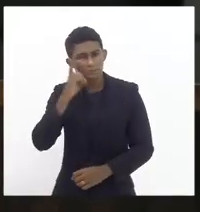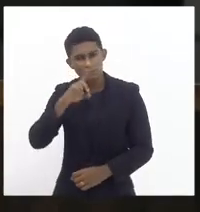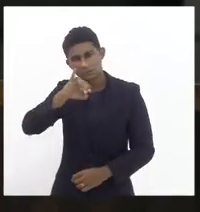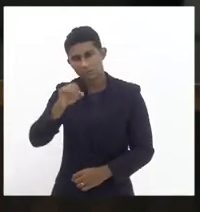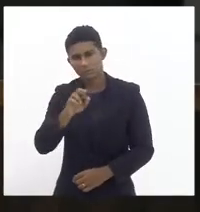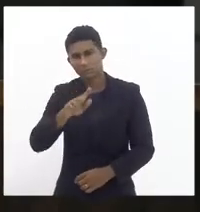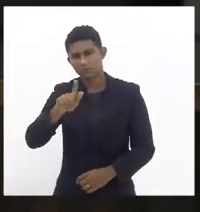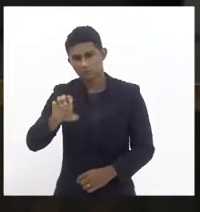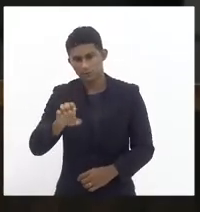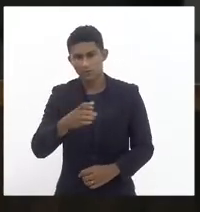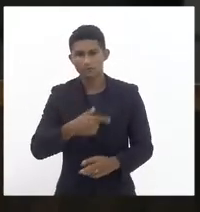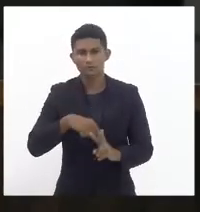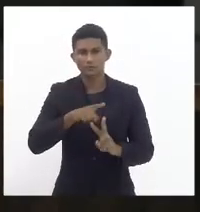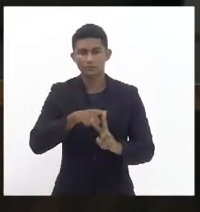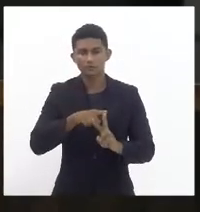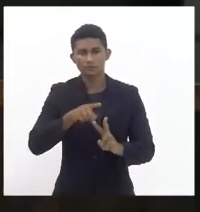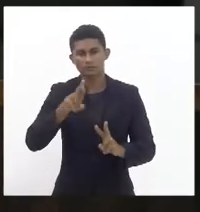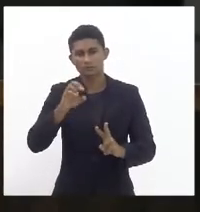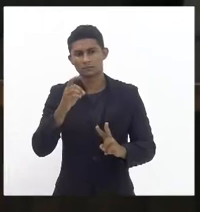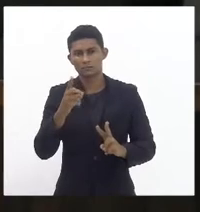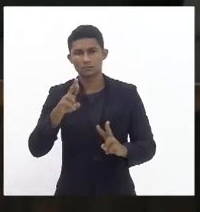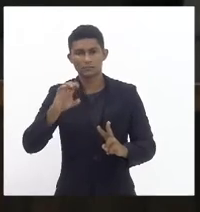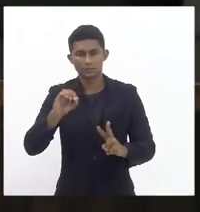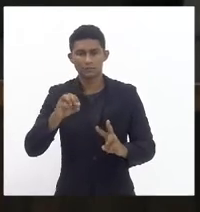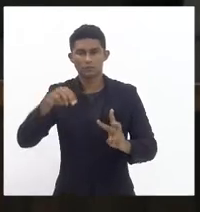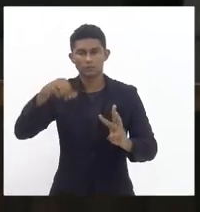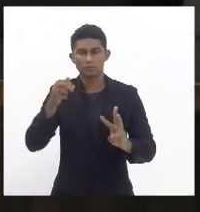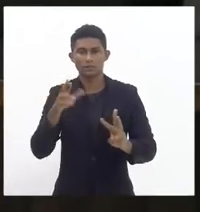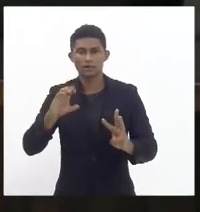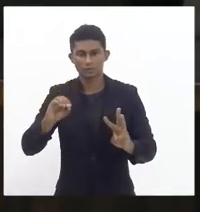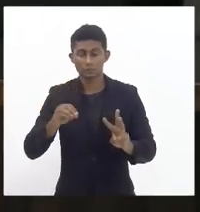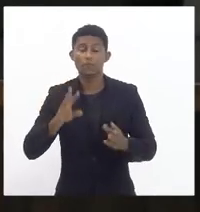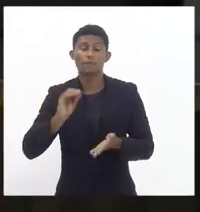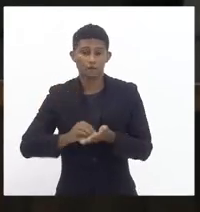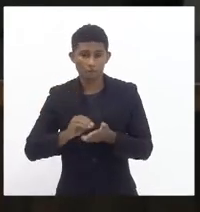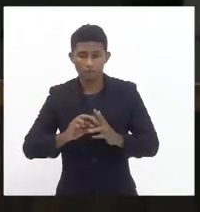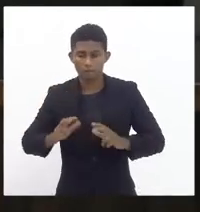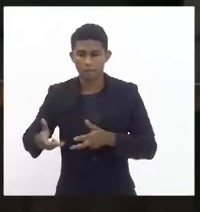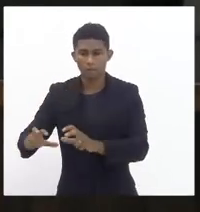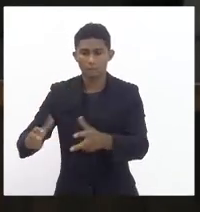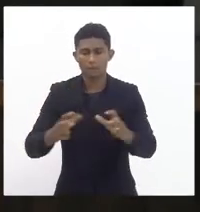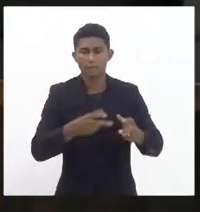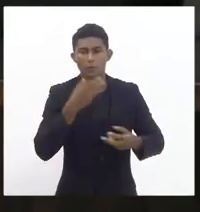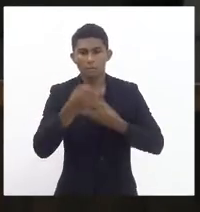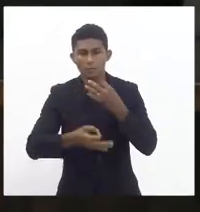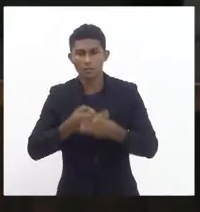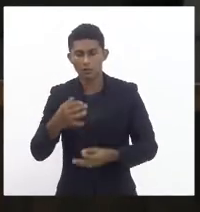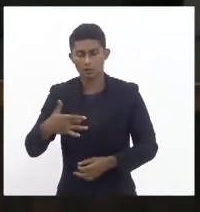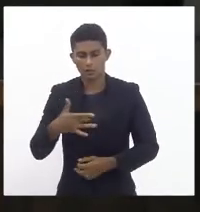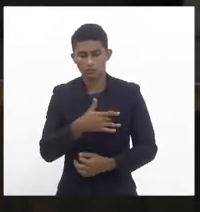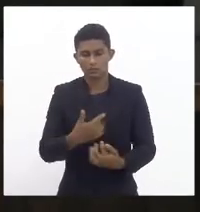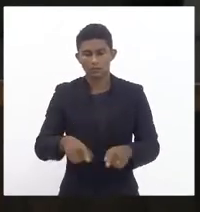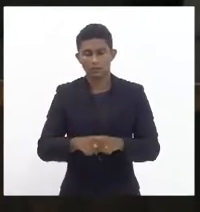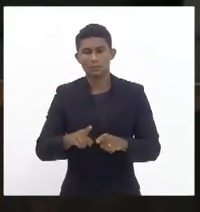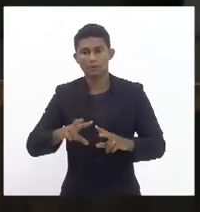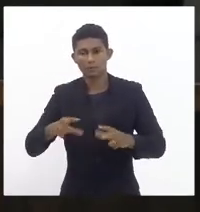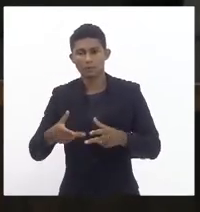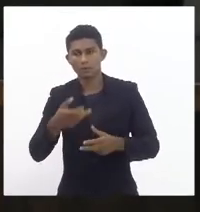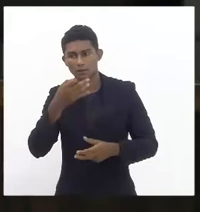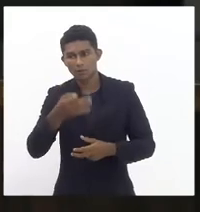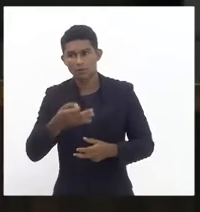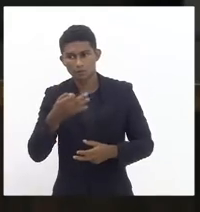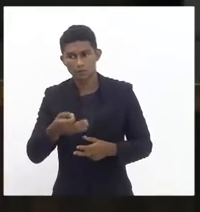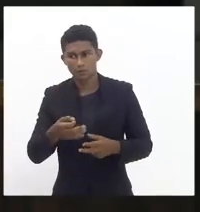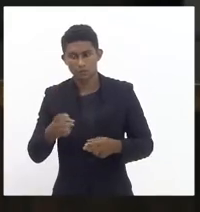Felipe Neto Doutor deodalto Rodrigo Bacelar e Márcio Pacheco pendente de pareceres das comissões de saúde e o orçamento para emitir parecer